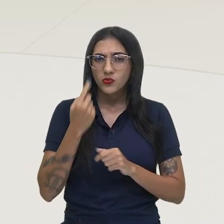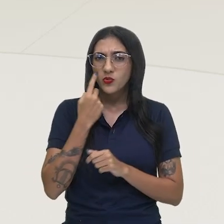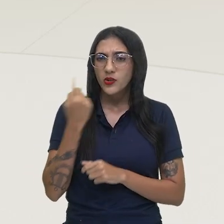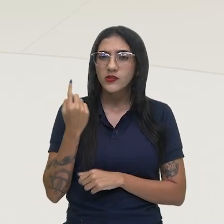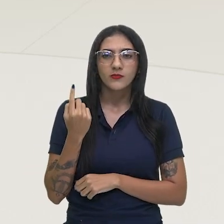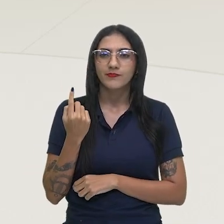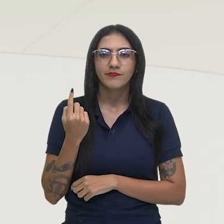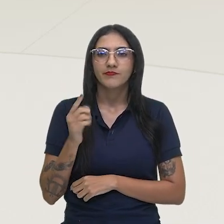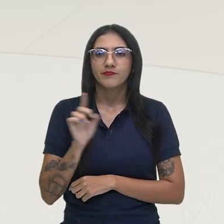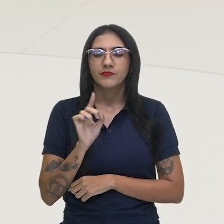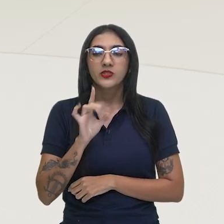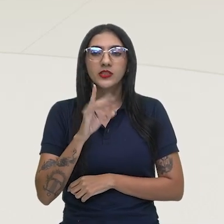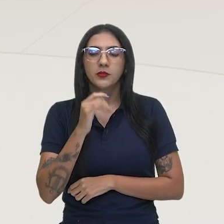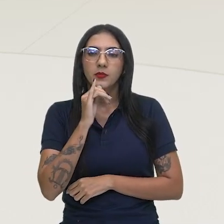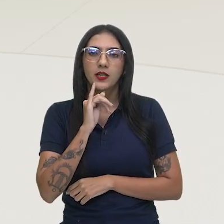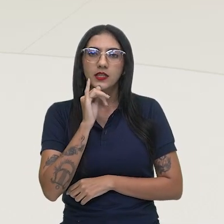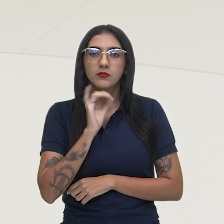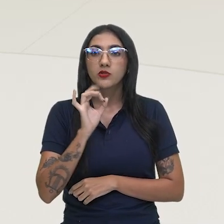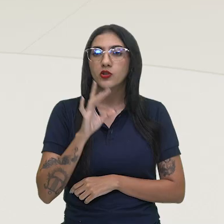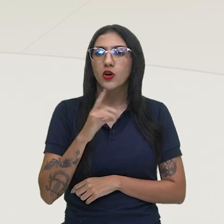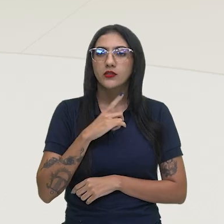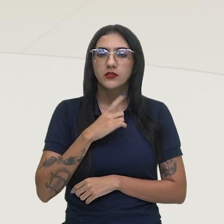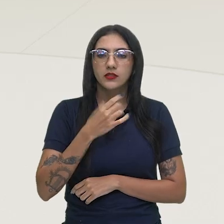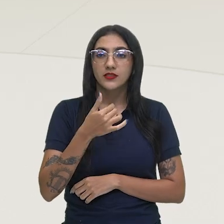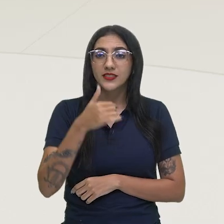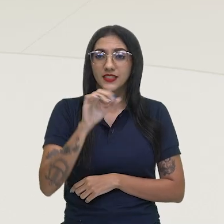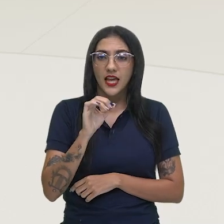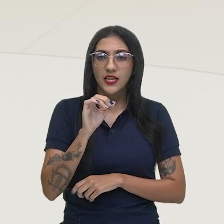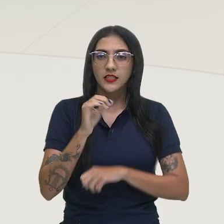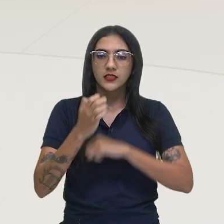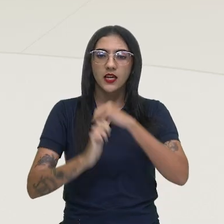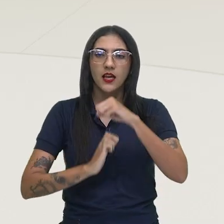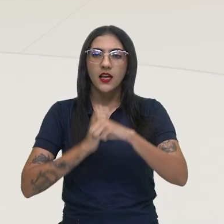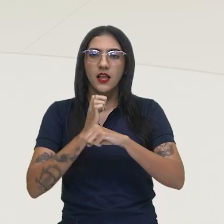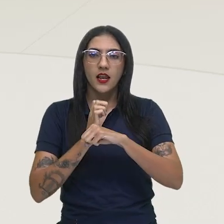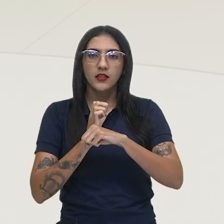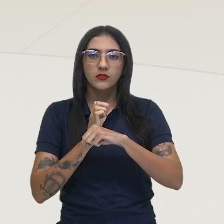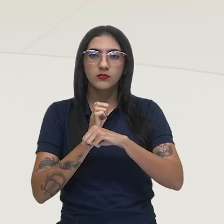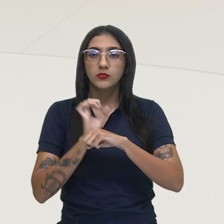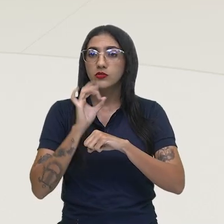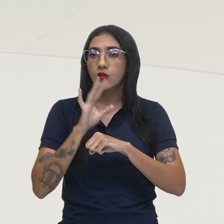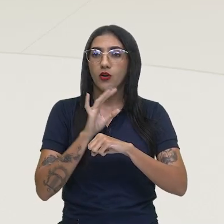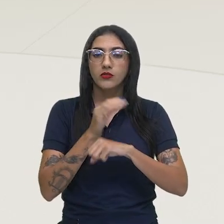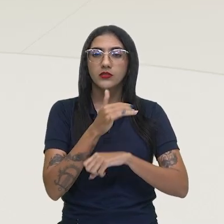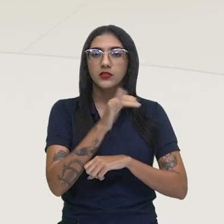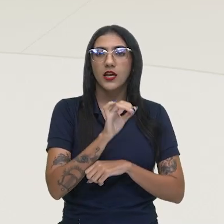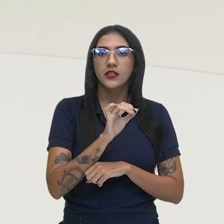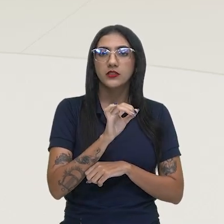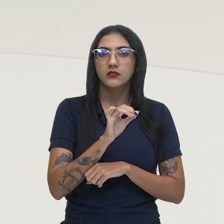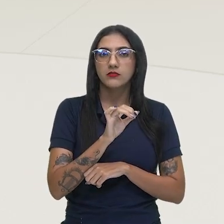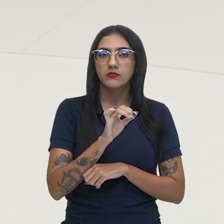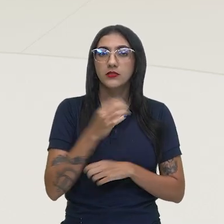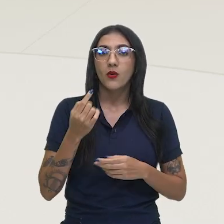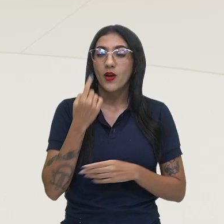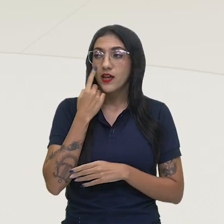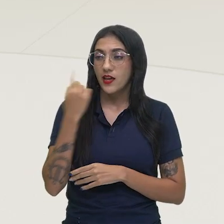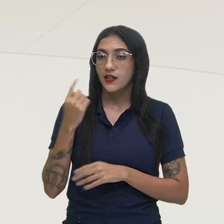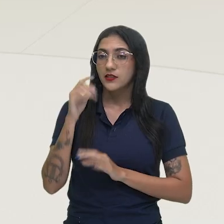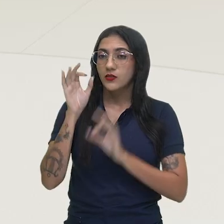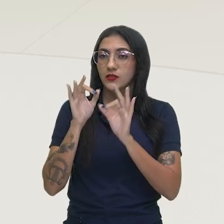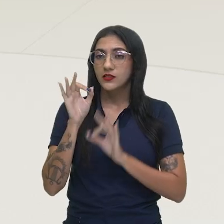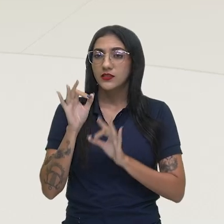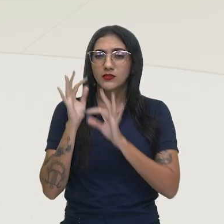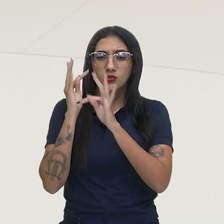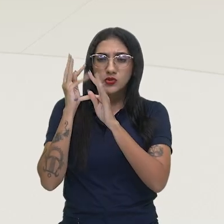elemento químico só tem 10 elétrons, então eu vou distribuir somente 10 elétrons. Esse aqui é o diagrama total. Ninguém